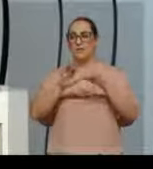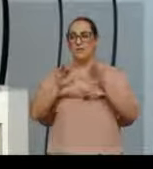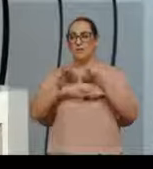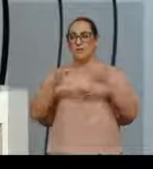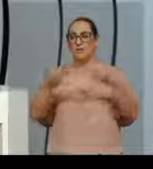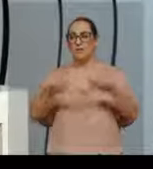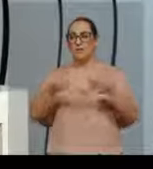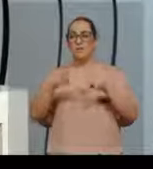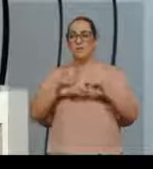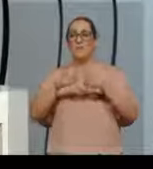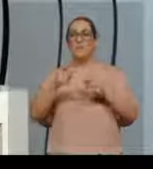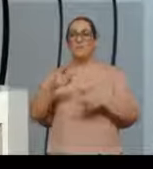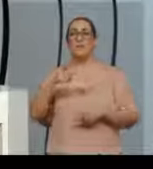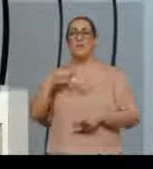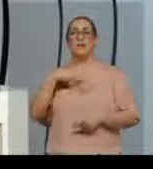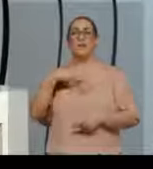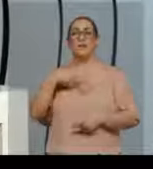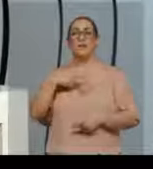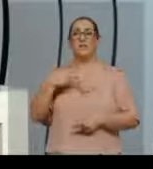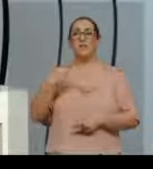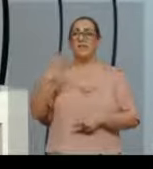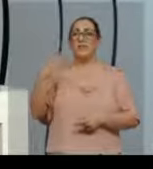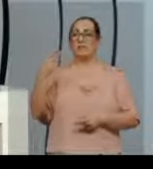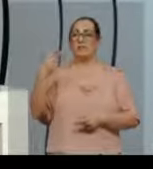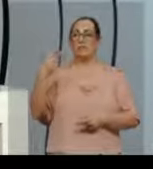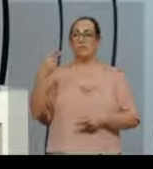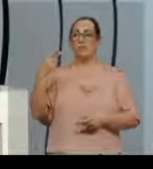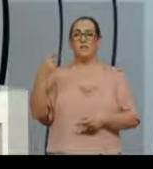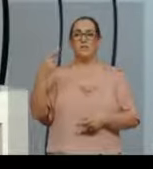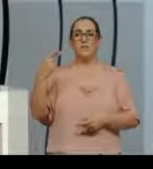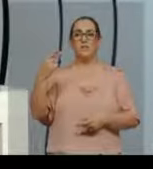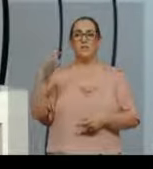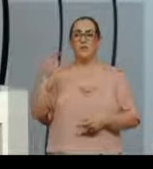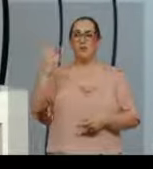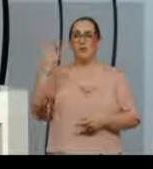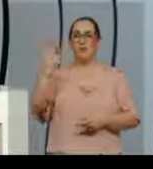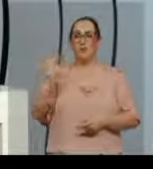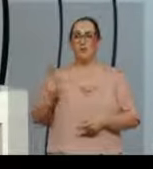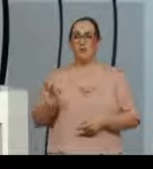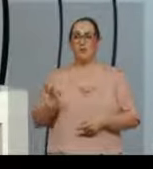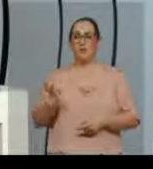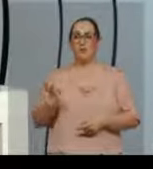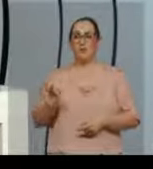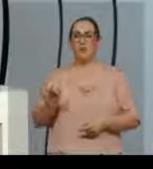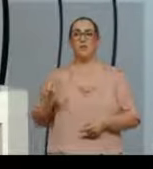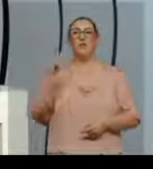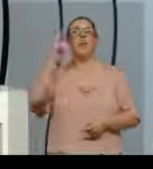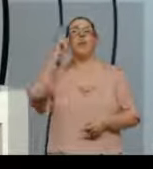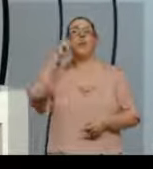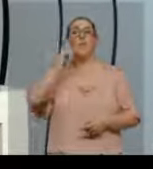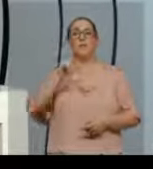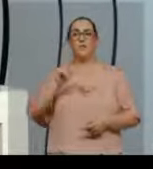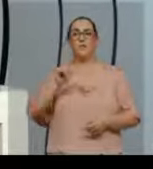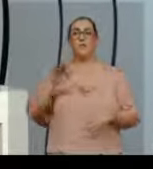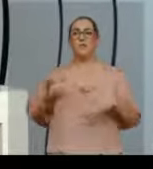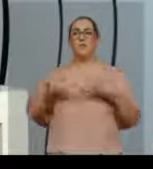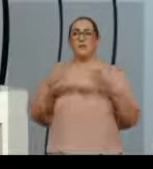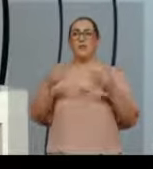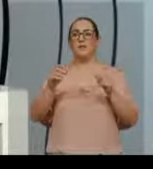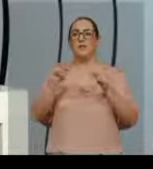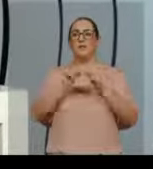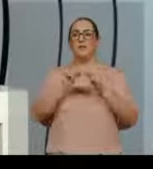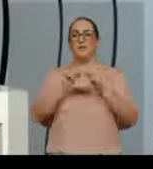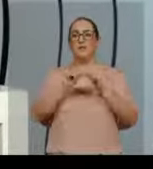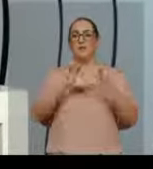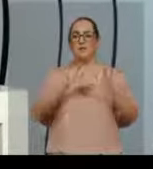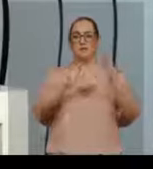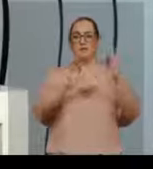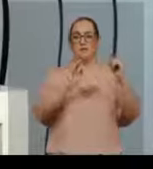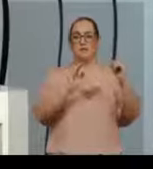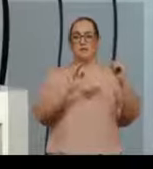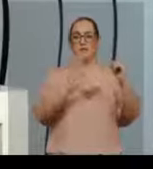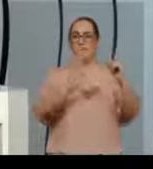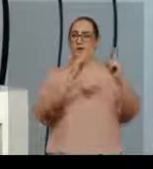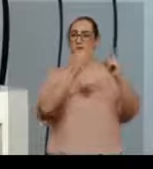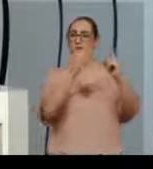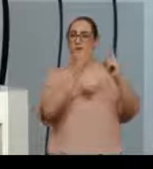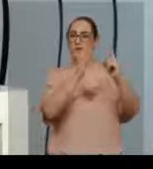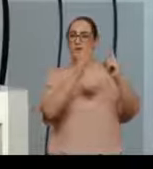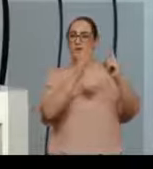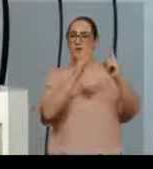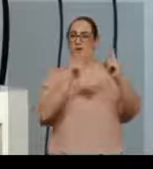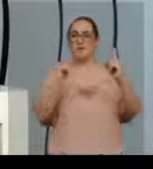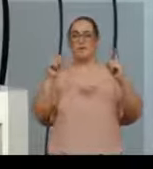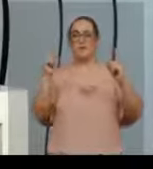aqui 2 ligantes iguais. Então, eu consigo fazer a imagem espelhada deles,